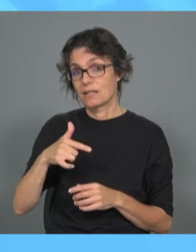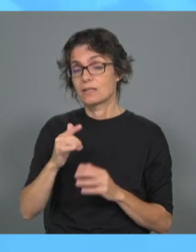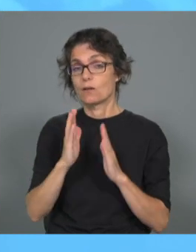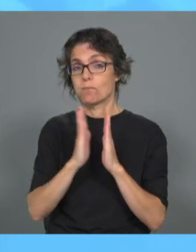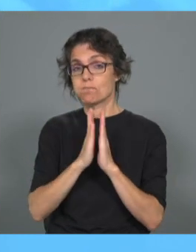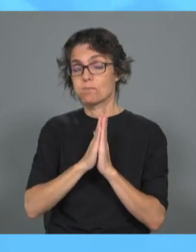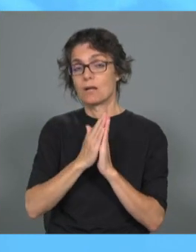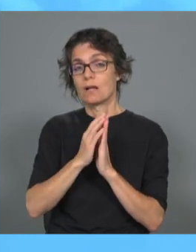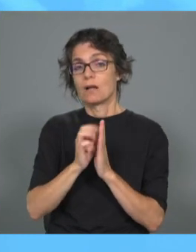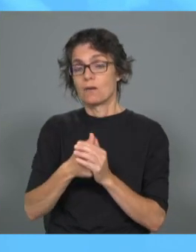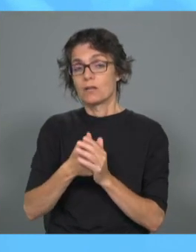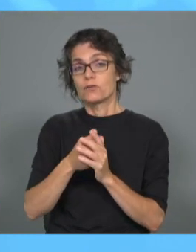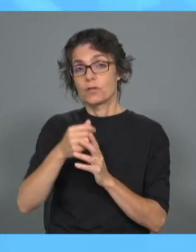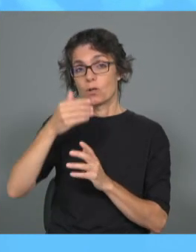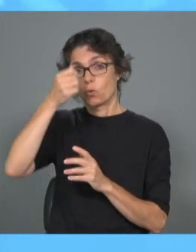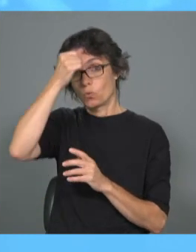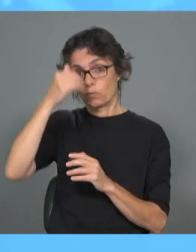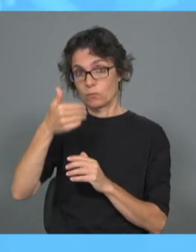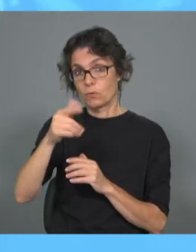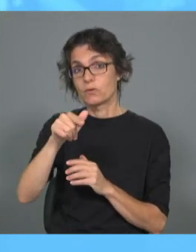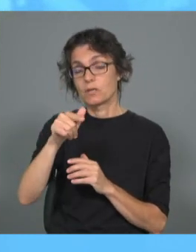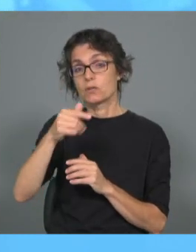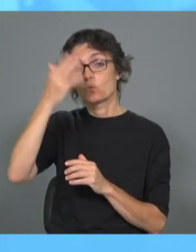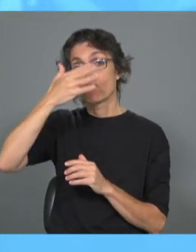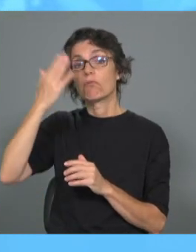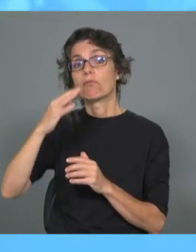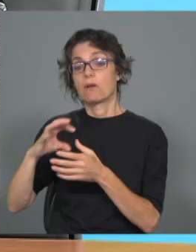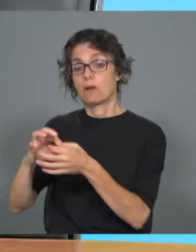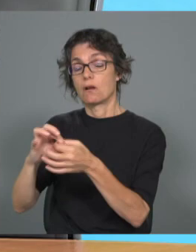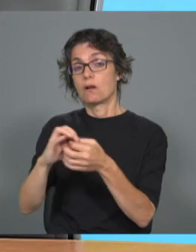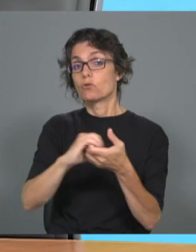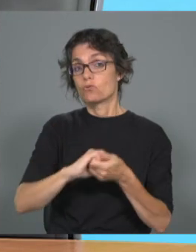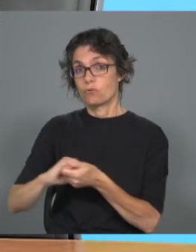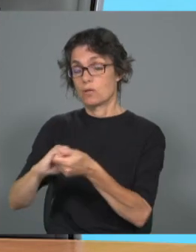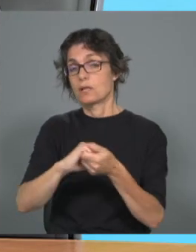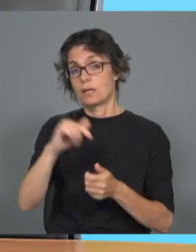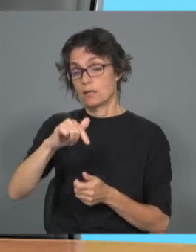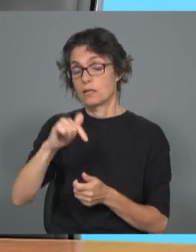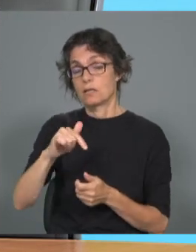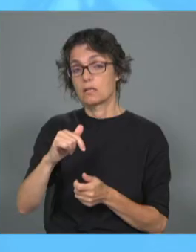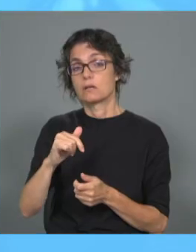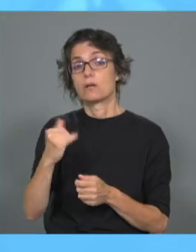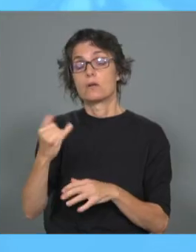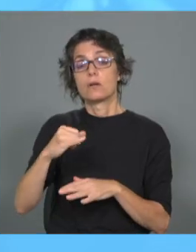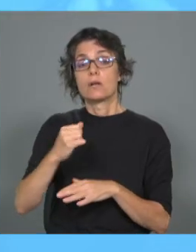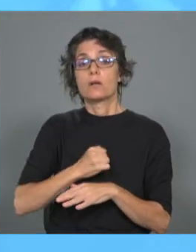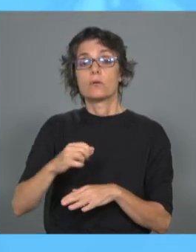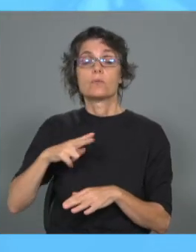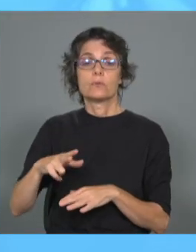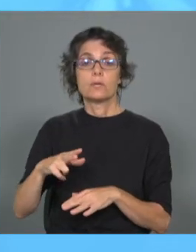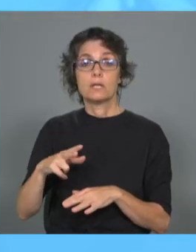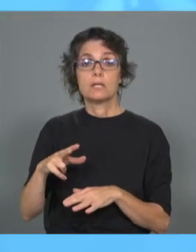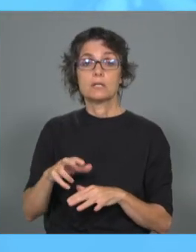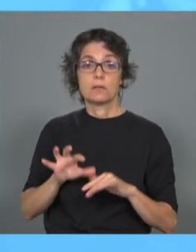domingo, que é uma jornada de solidariedade também para a Obra Católica Portuguesa de Migrações. É um domingo em